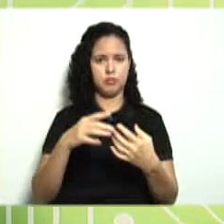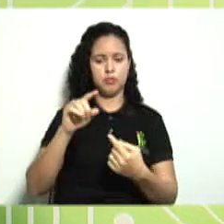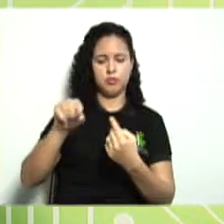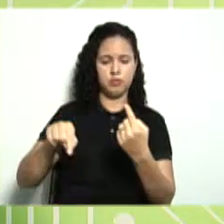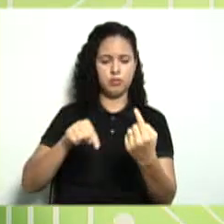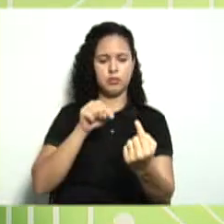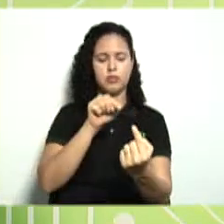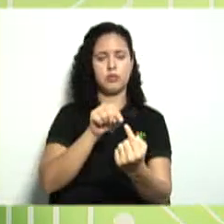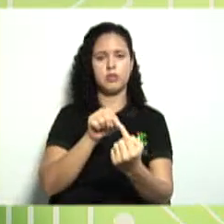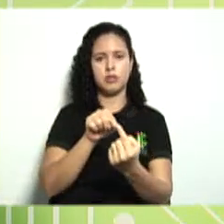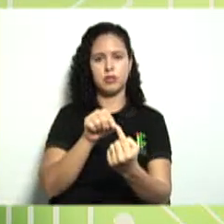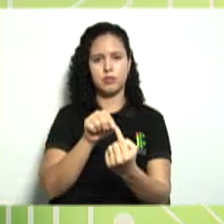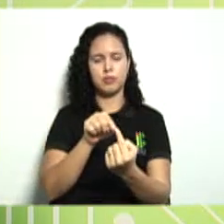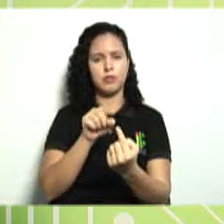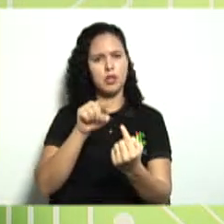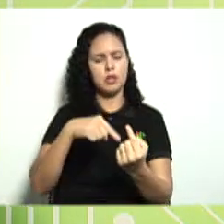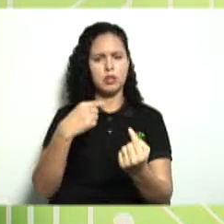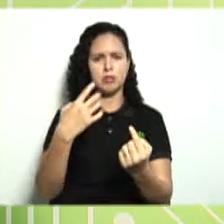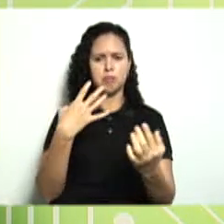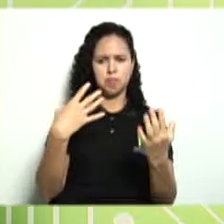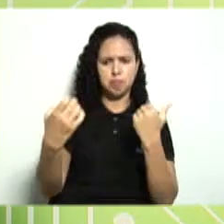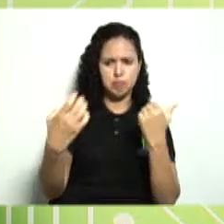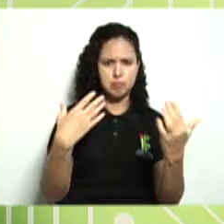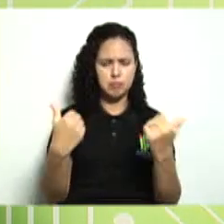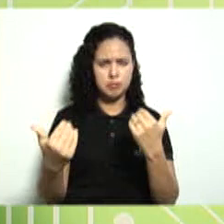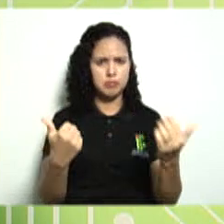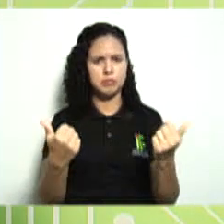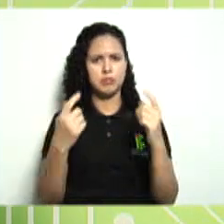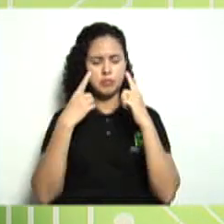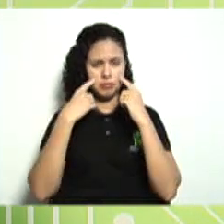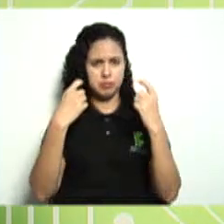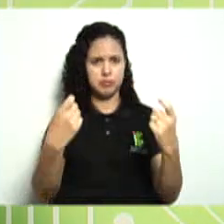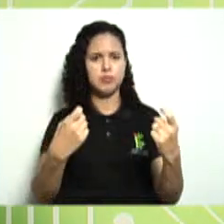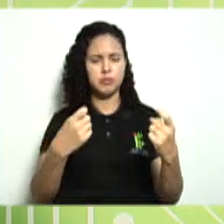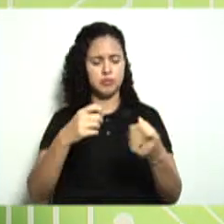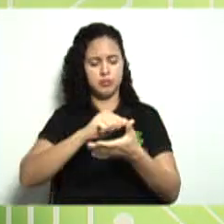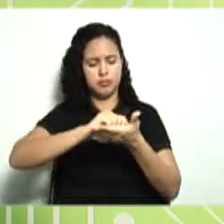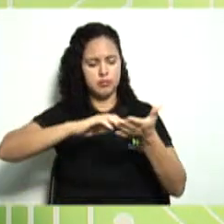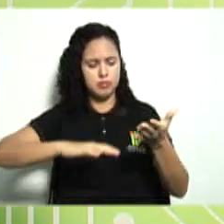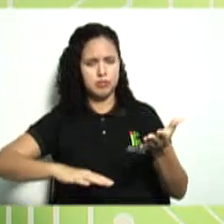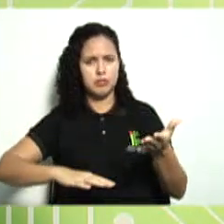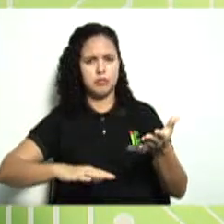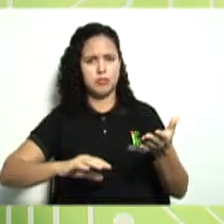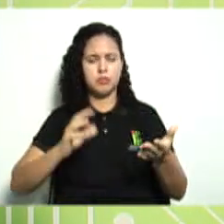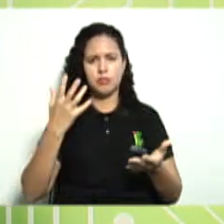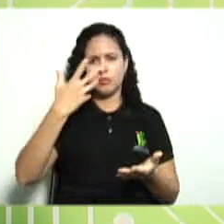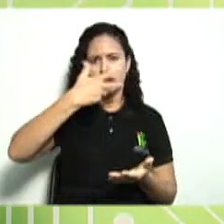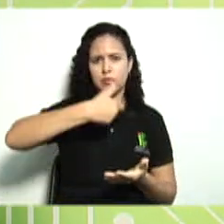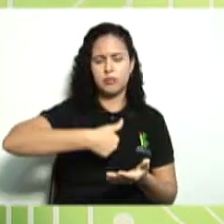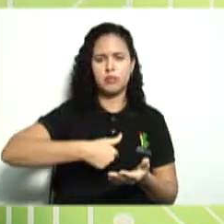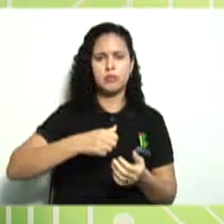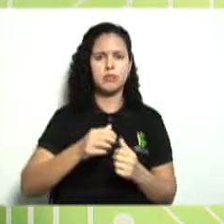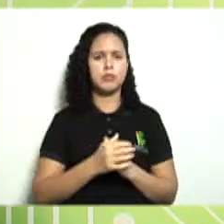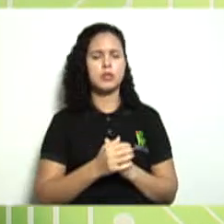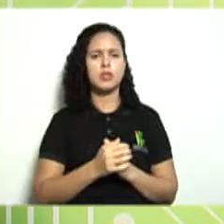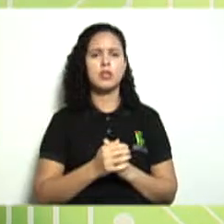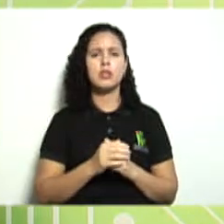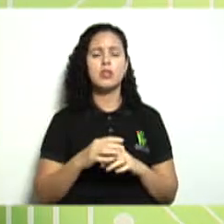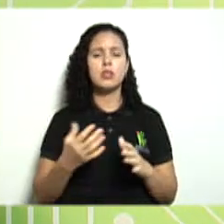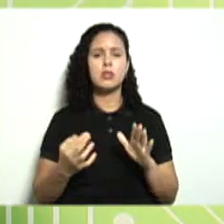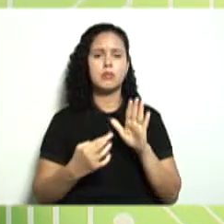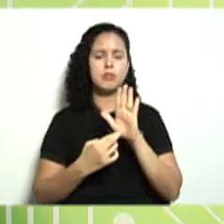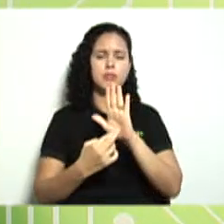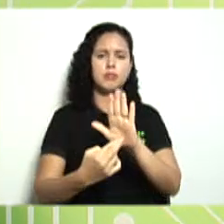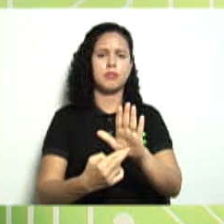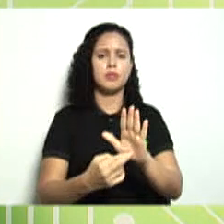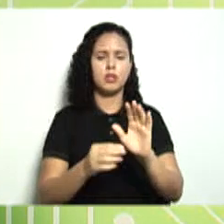dele? Chamar a atenção, deixar o seu trabalho mais intuitivo. O que pode ser colocado numa apresentação? Eu